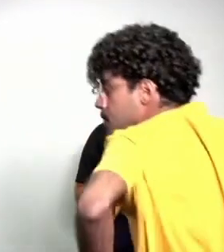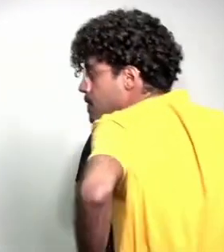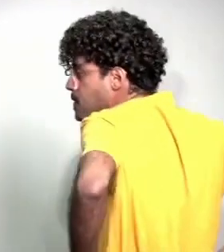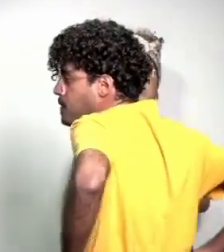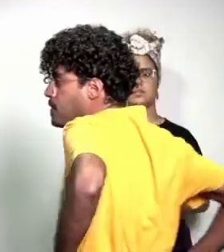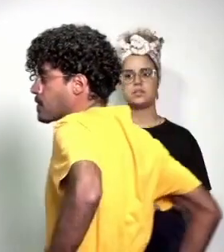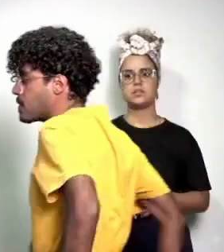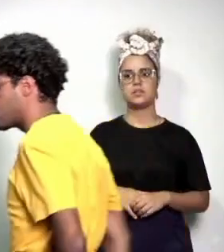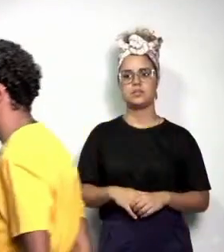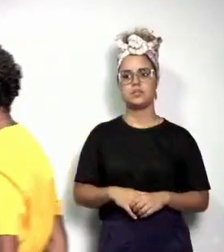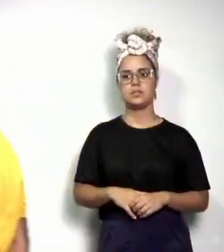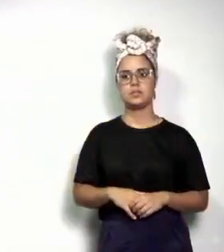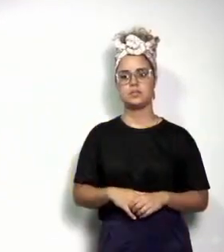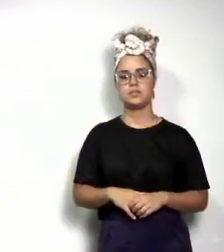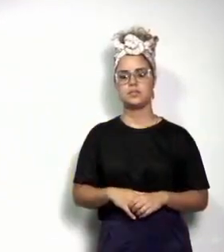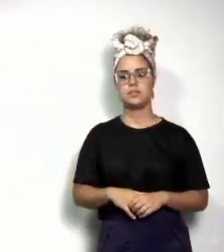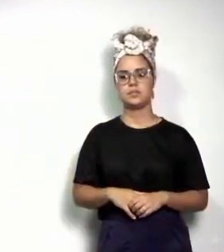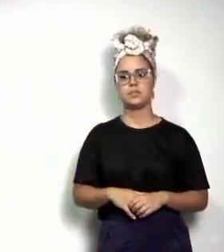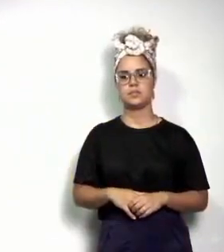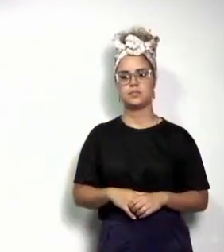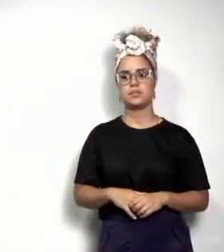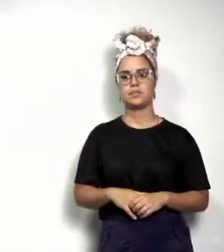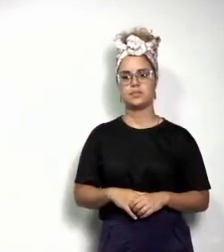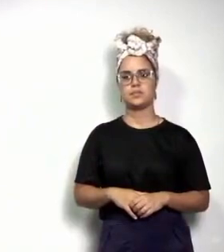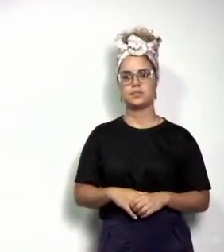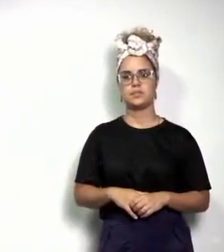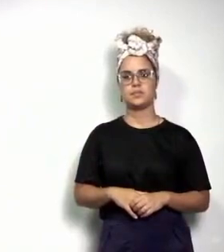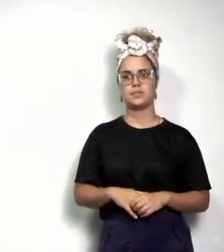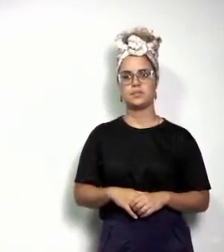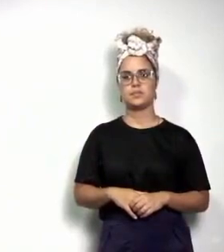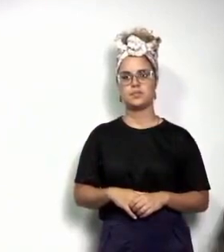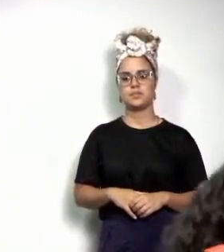A gente está com o Matchbox, que está com filtro.